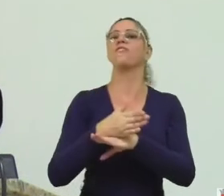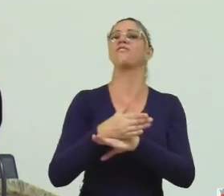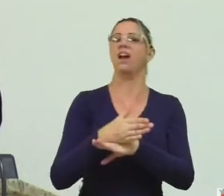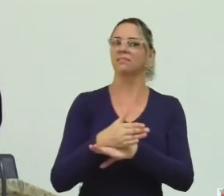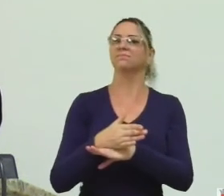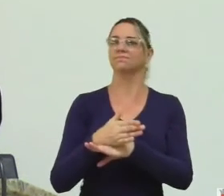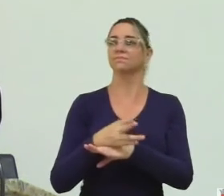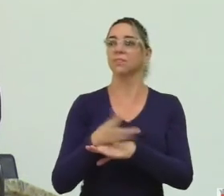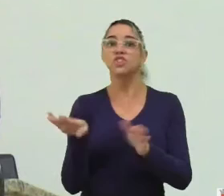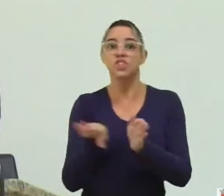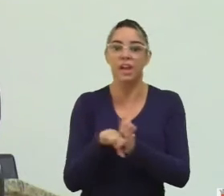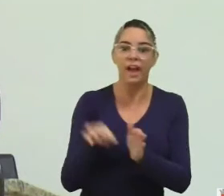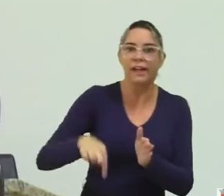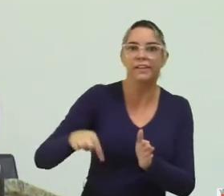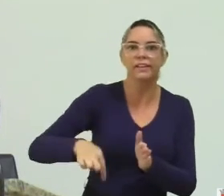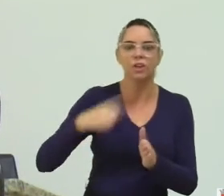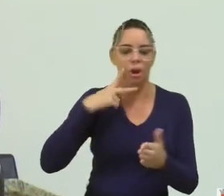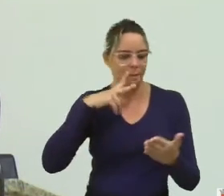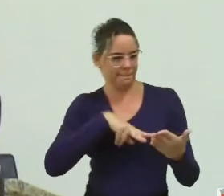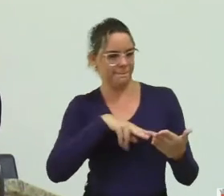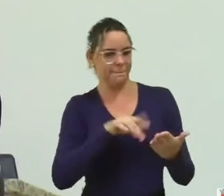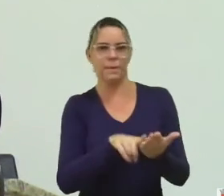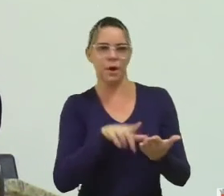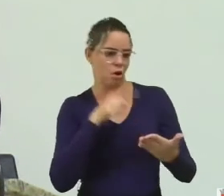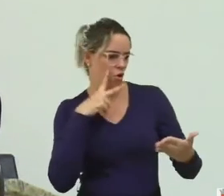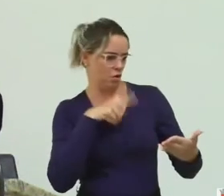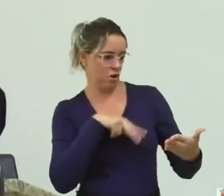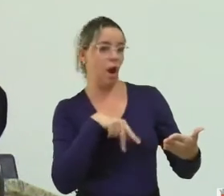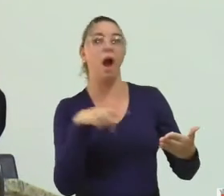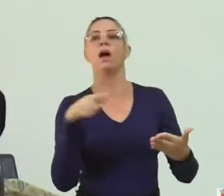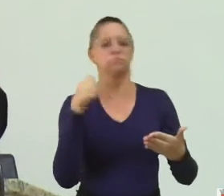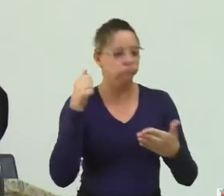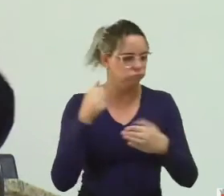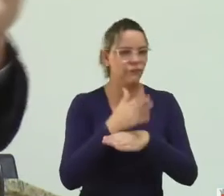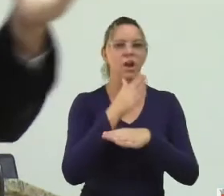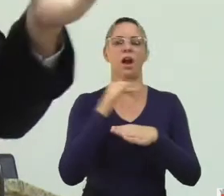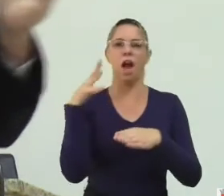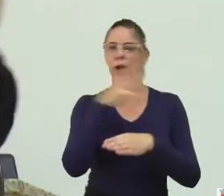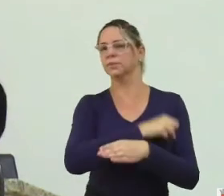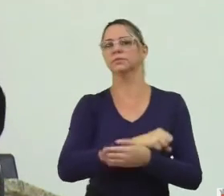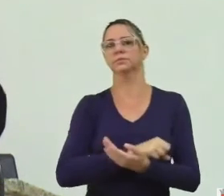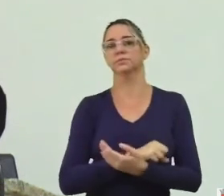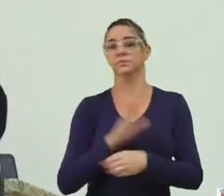rapidamente a gente vai aprovar e virar lei no nosso município esse aumento de